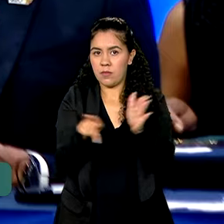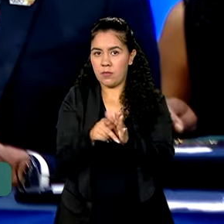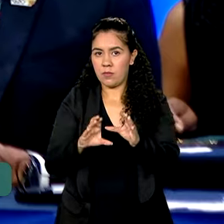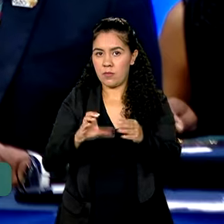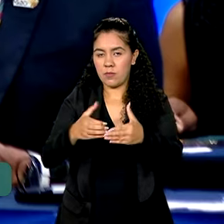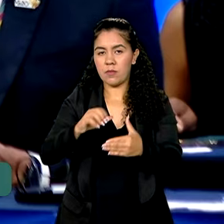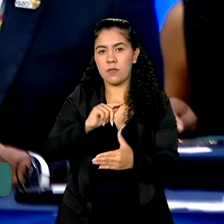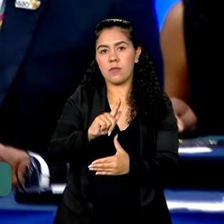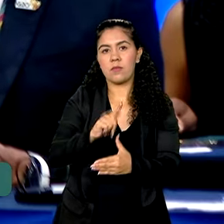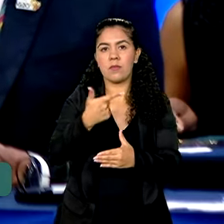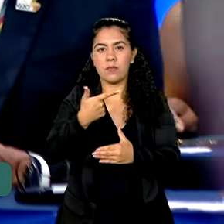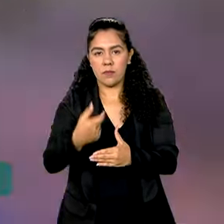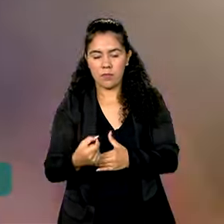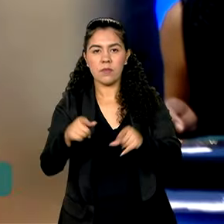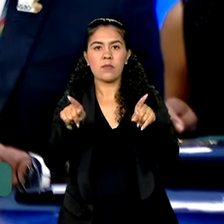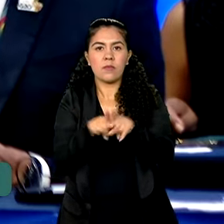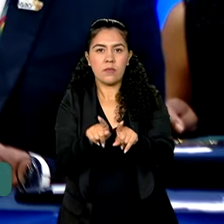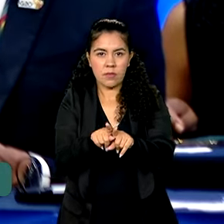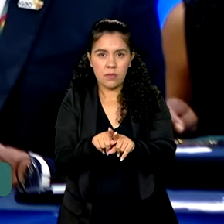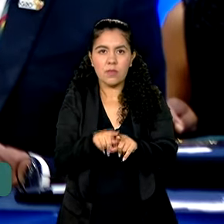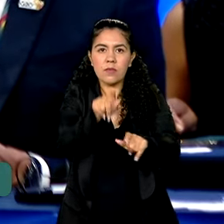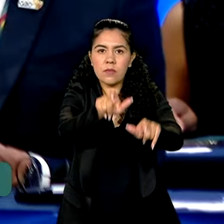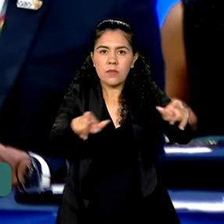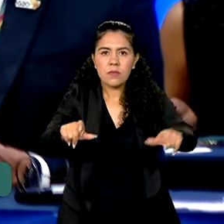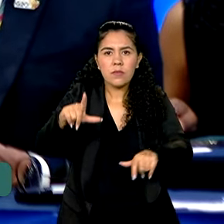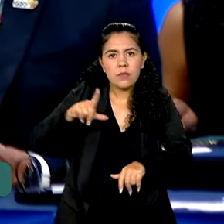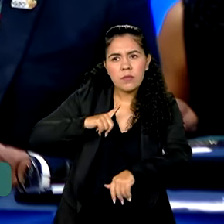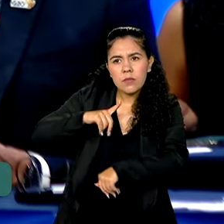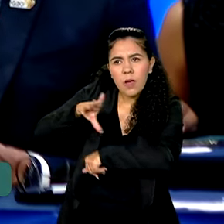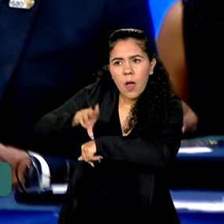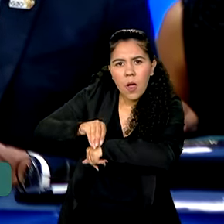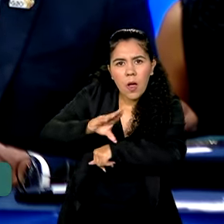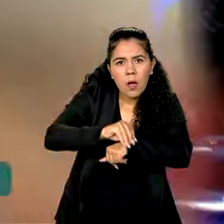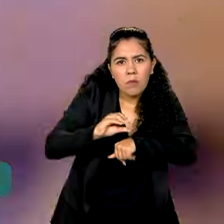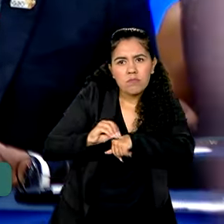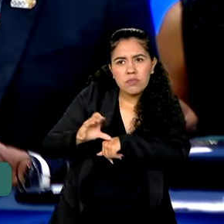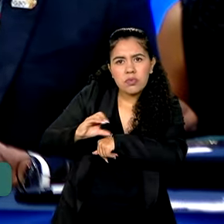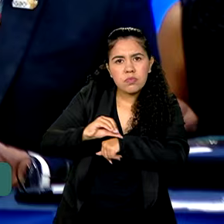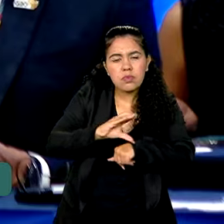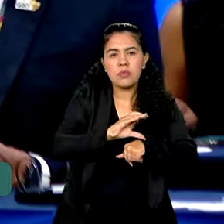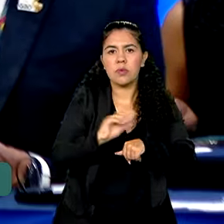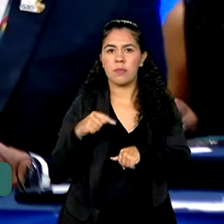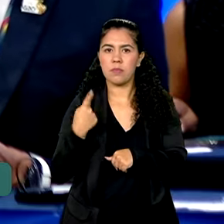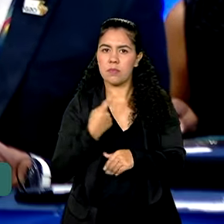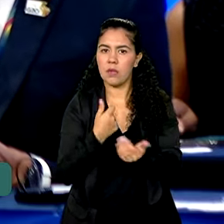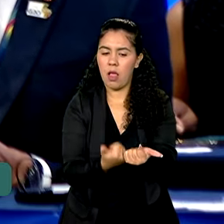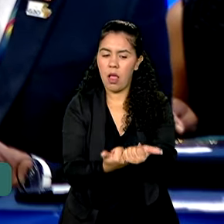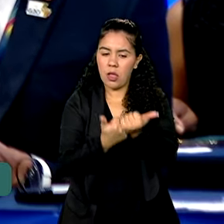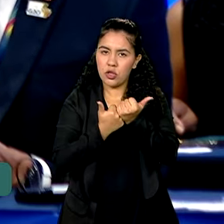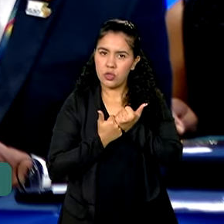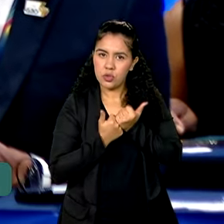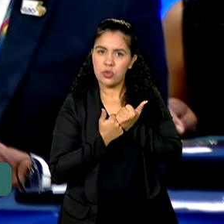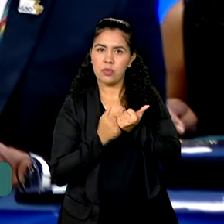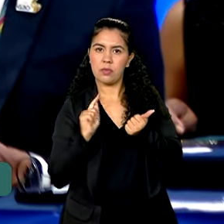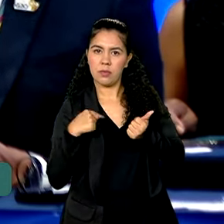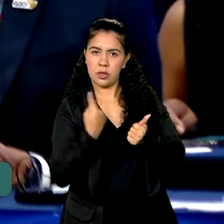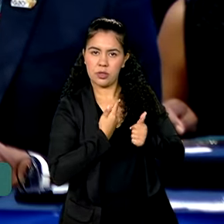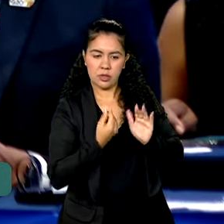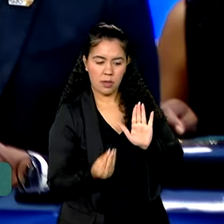e aos parceiros do conhecimento para que nos ajudem a implementar esses princípios de alto